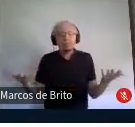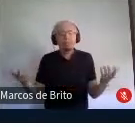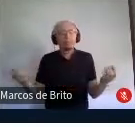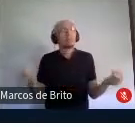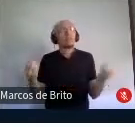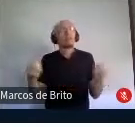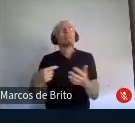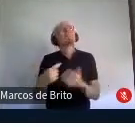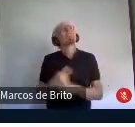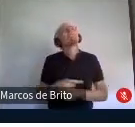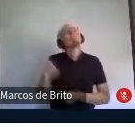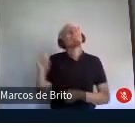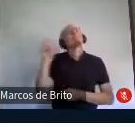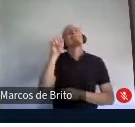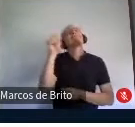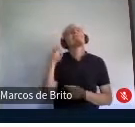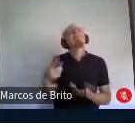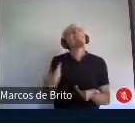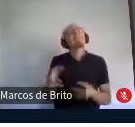pergunta, esses cursos,